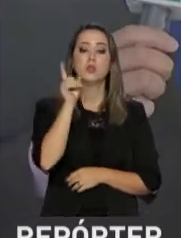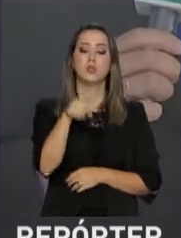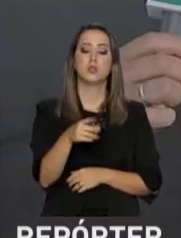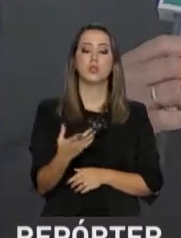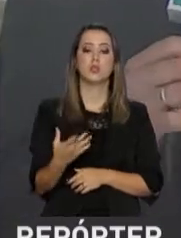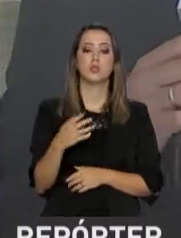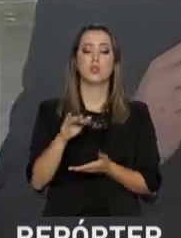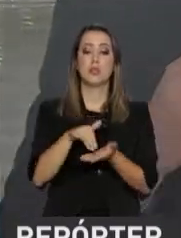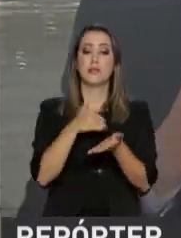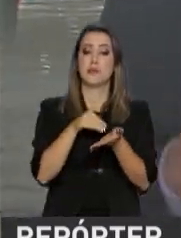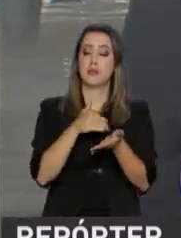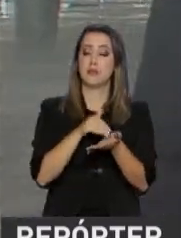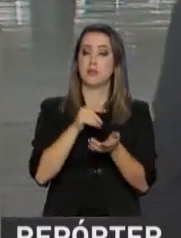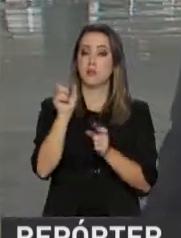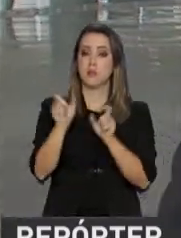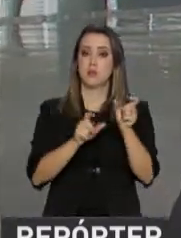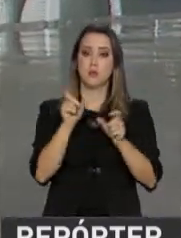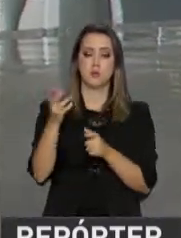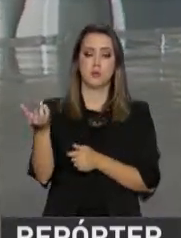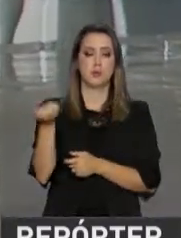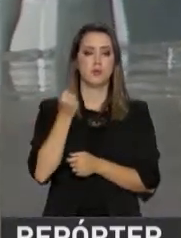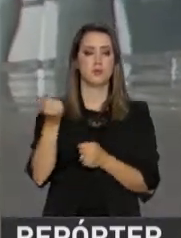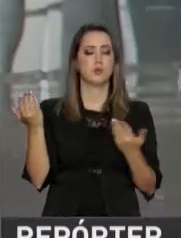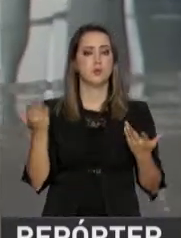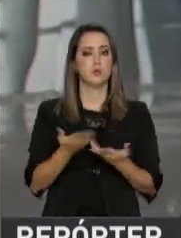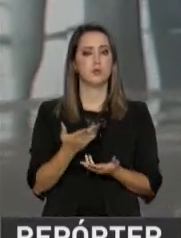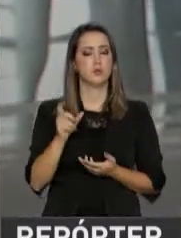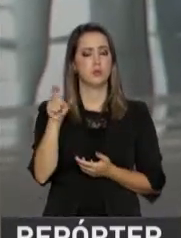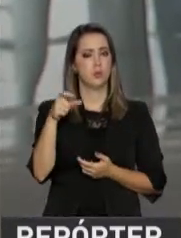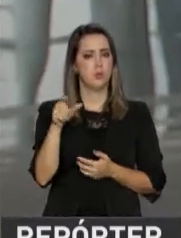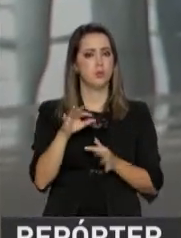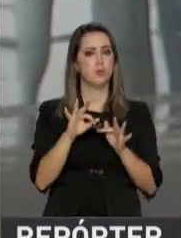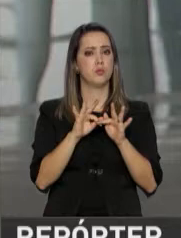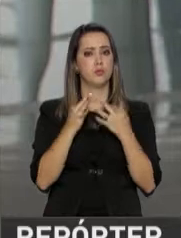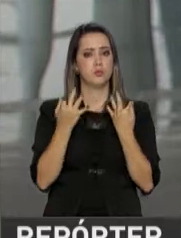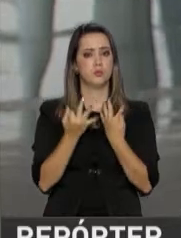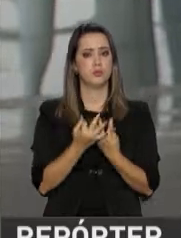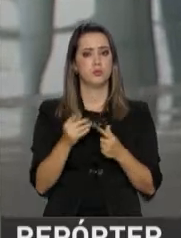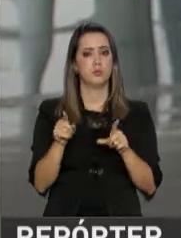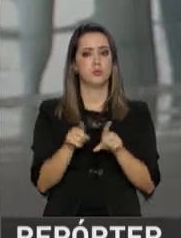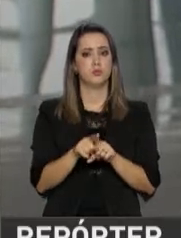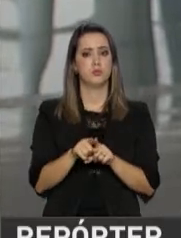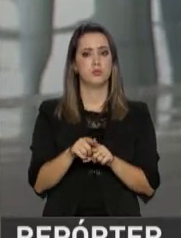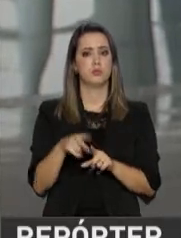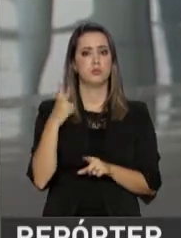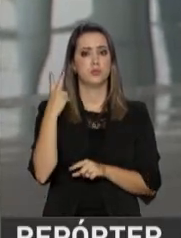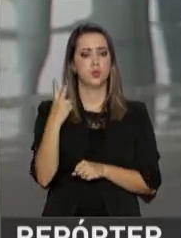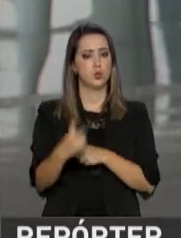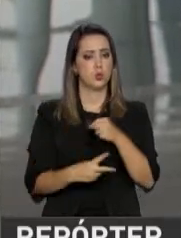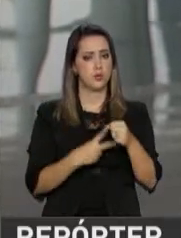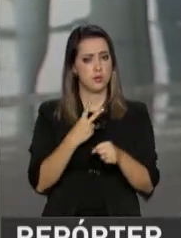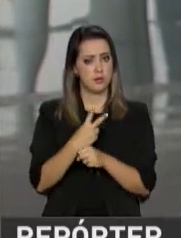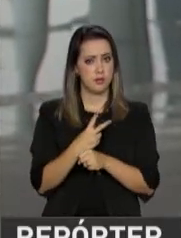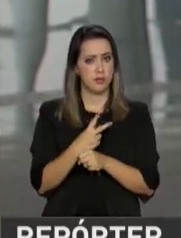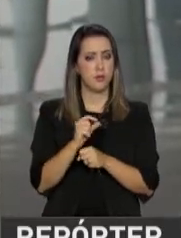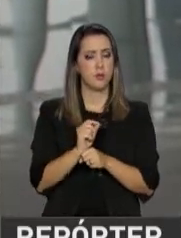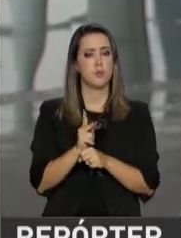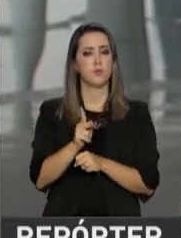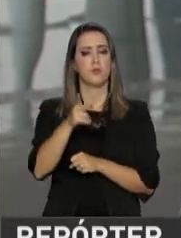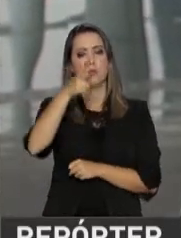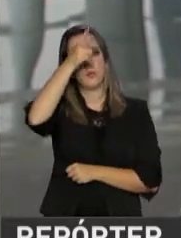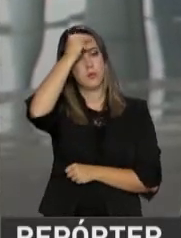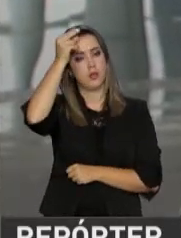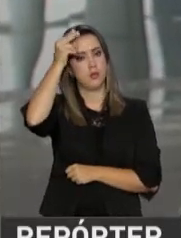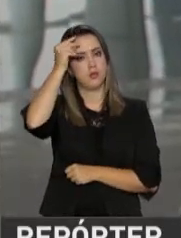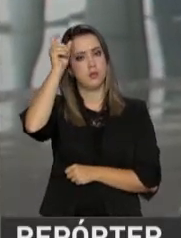recadastramento das famílias que recebem o benefício devem ser feita deve ser feito a cada dois anos nas prefeituras onde